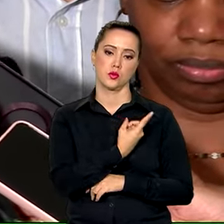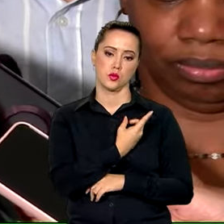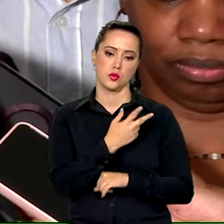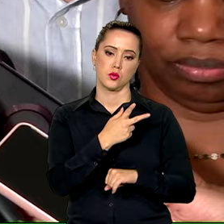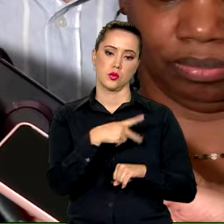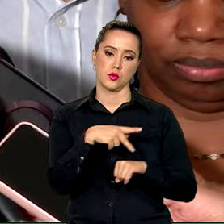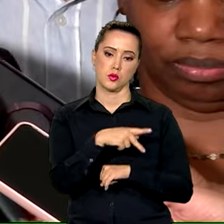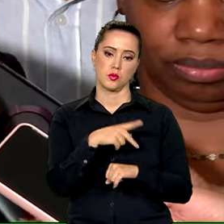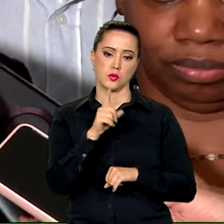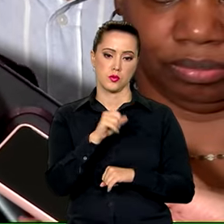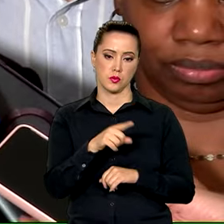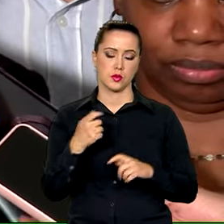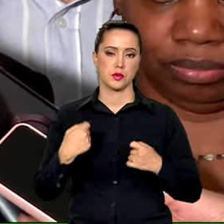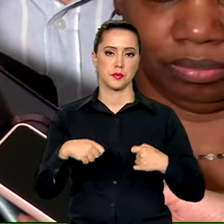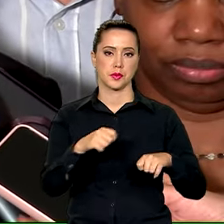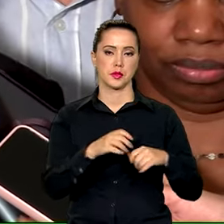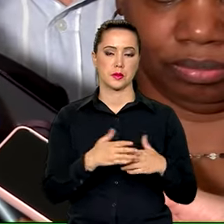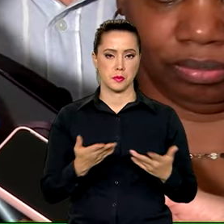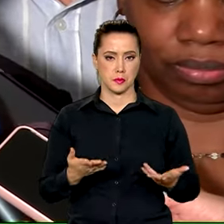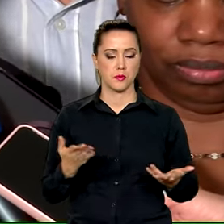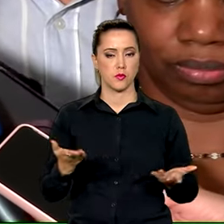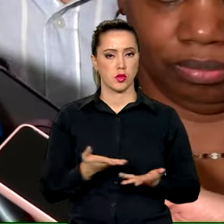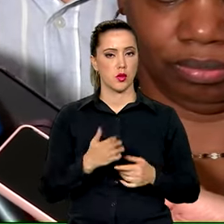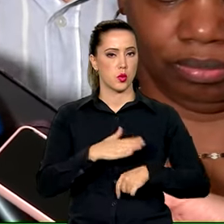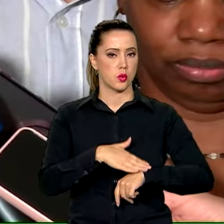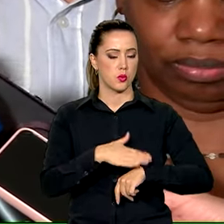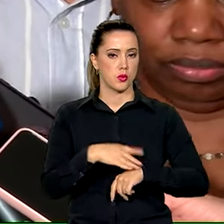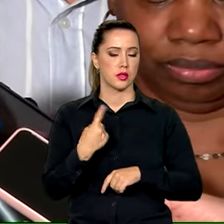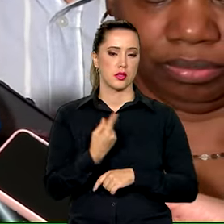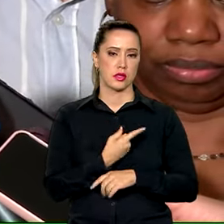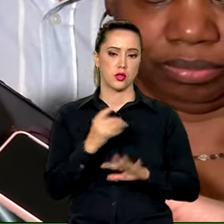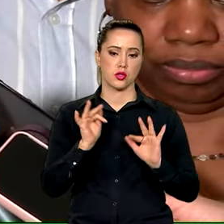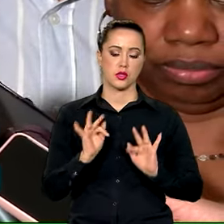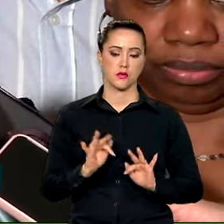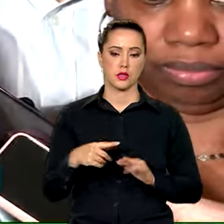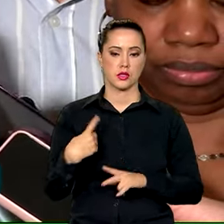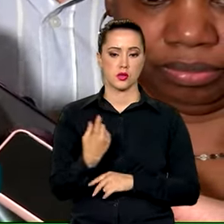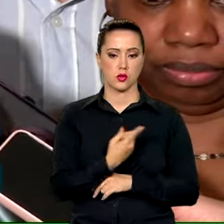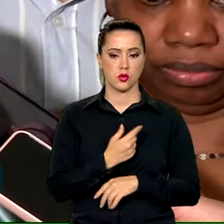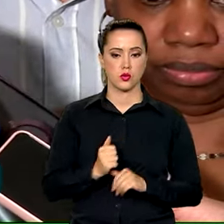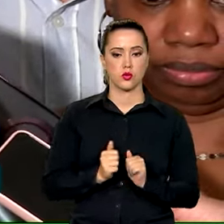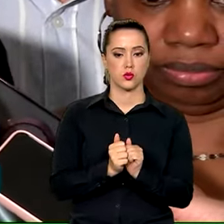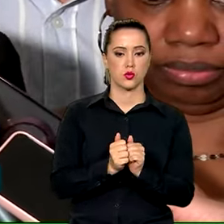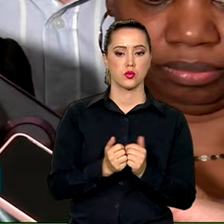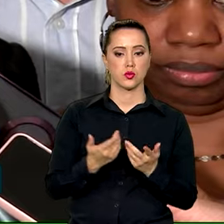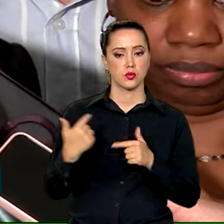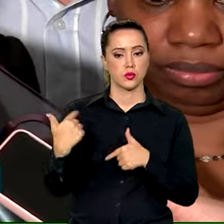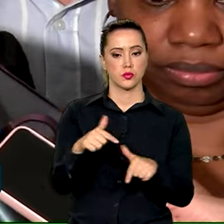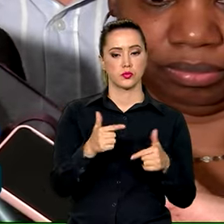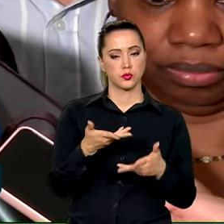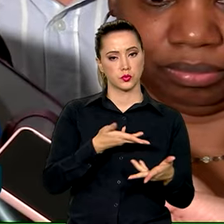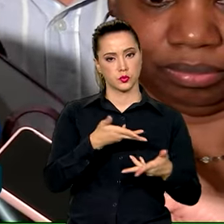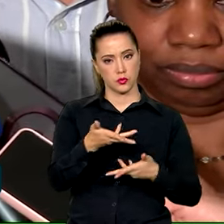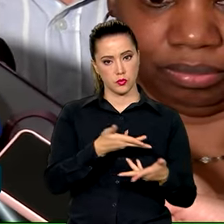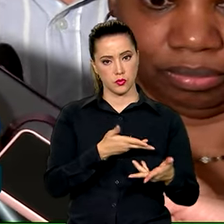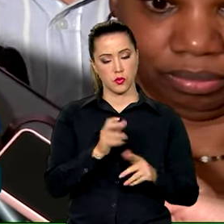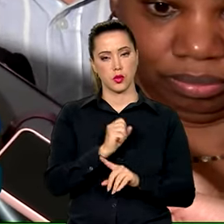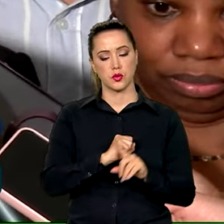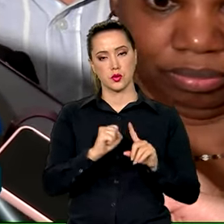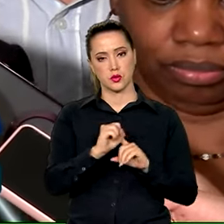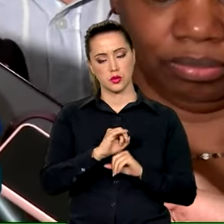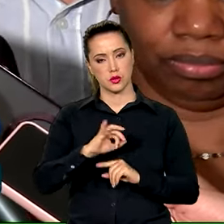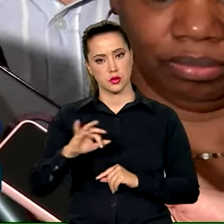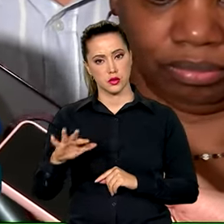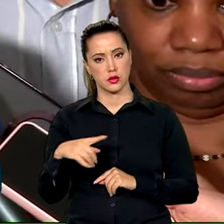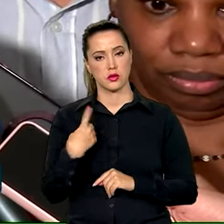nosso Brasil é e merece. Então é um momento que nós estamos muito felizes, né, todos nós. É uma ação que envolve a sociedade